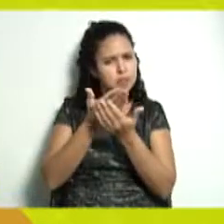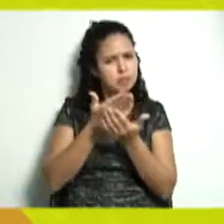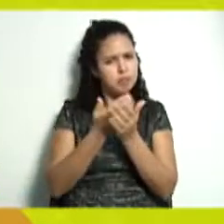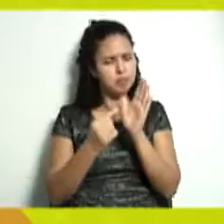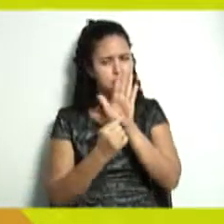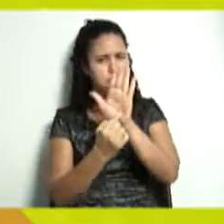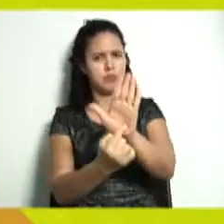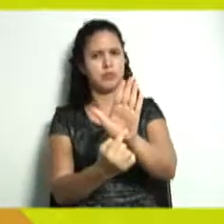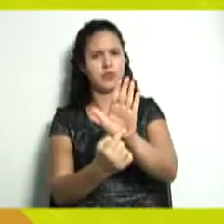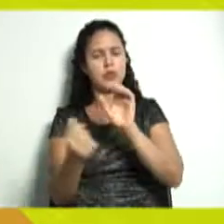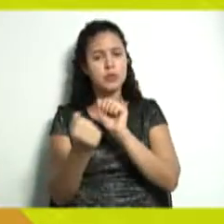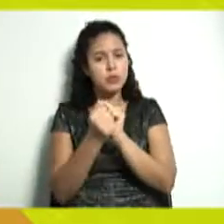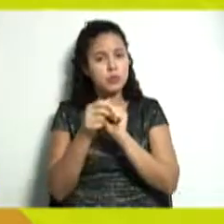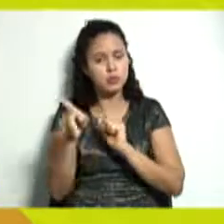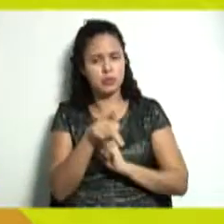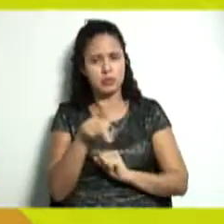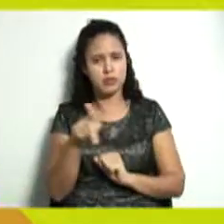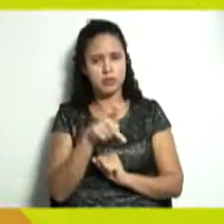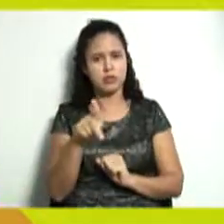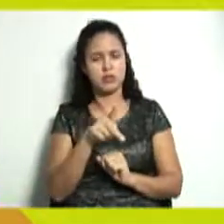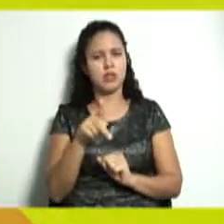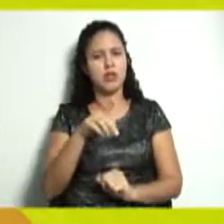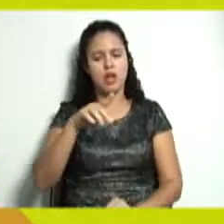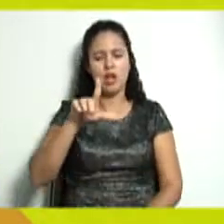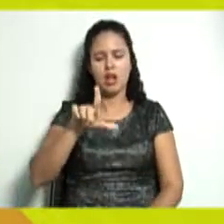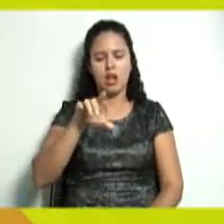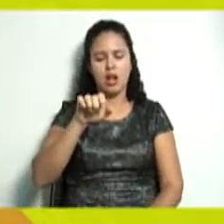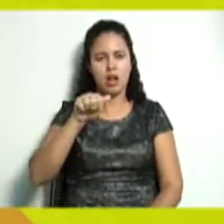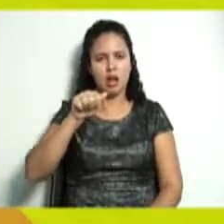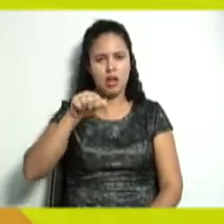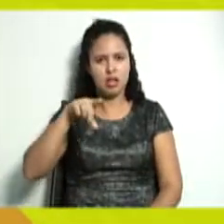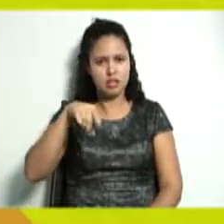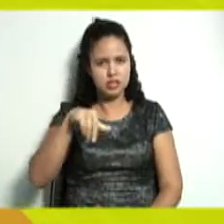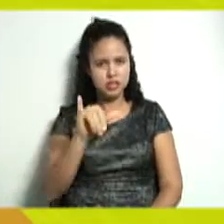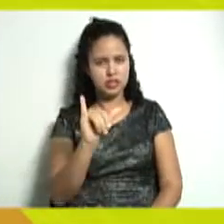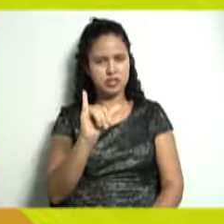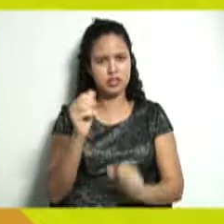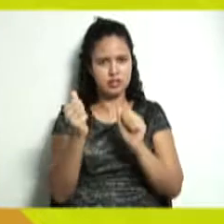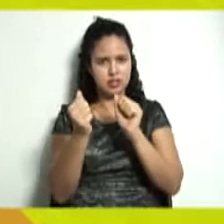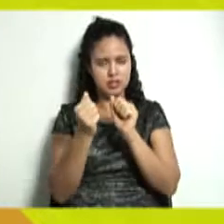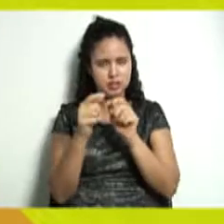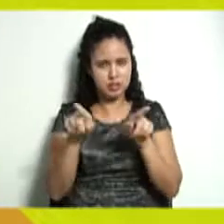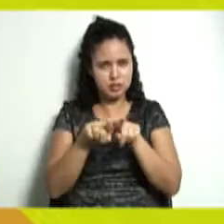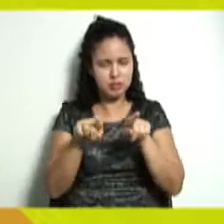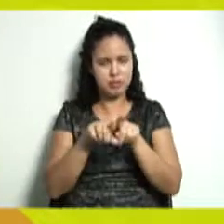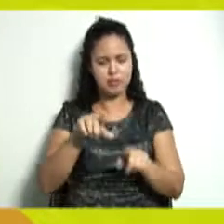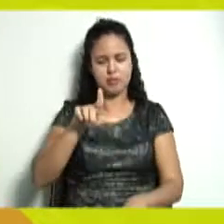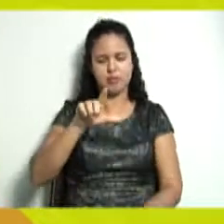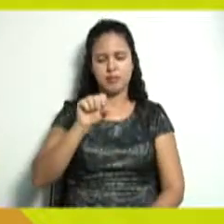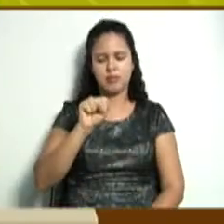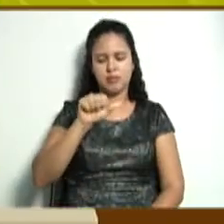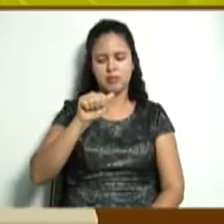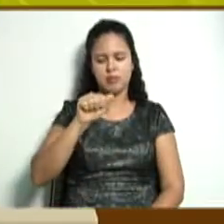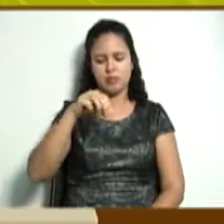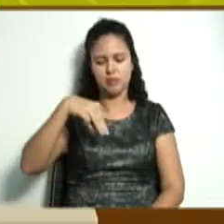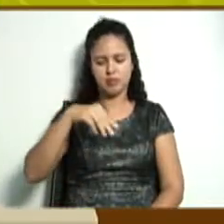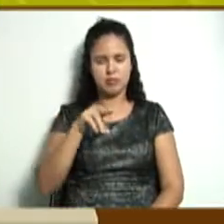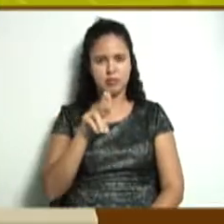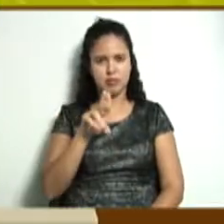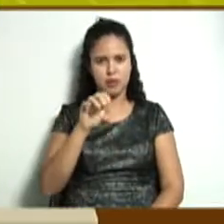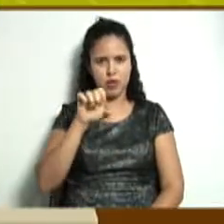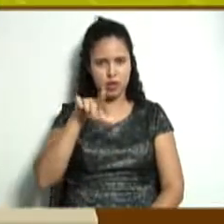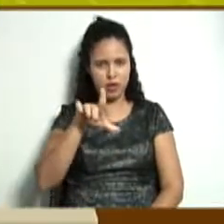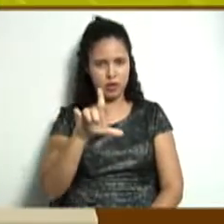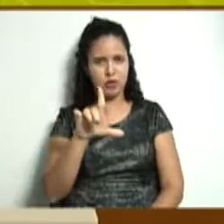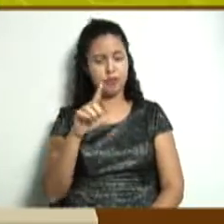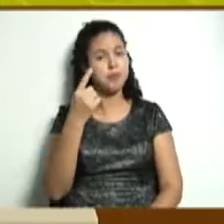apresentar junto com os professores Leide e Samuel o conteúdo desta aula. Não é mesmo, Tech? Nós vamos ver